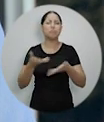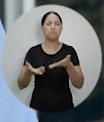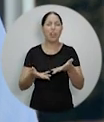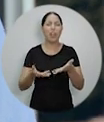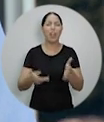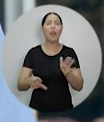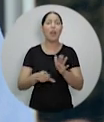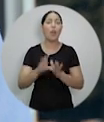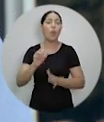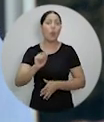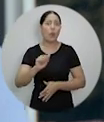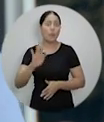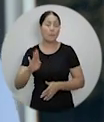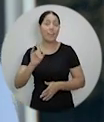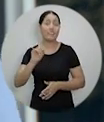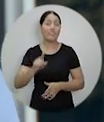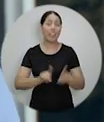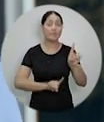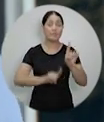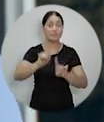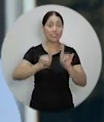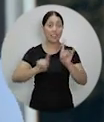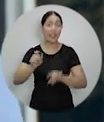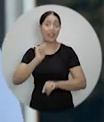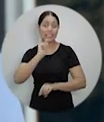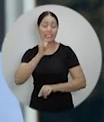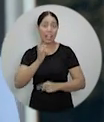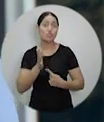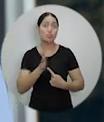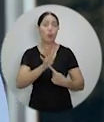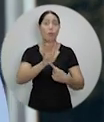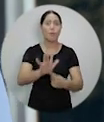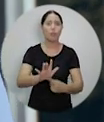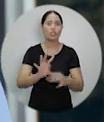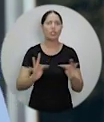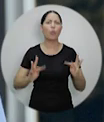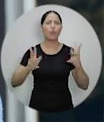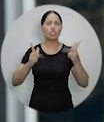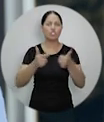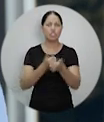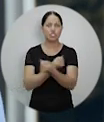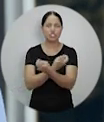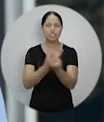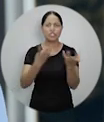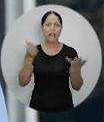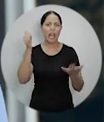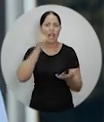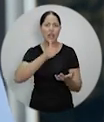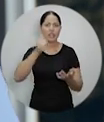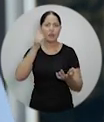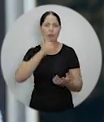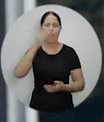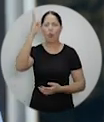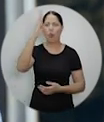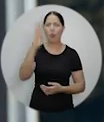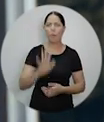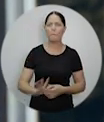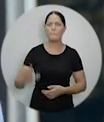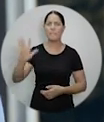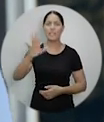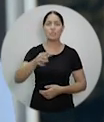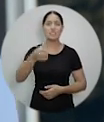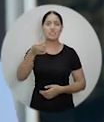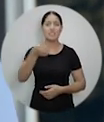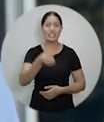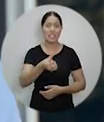das Nações Unidas, no ranking de representatividade feminina no parlamento, o Brasil ocupa a posição